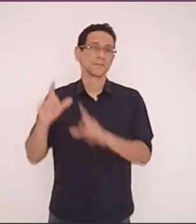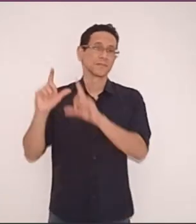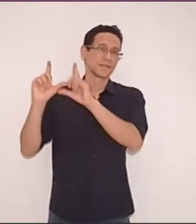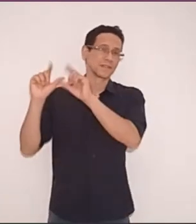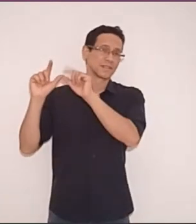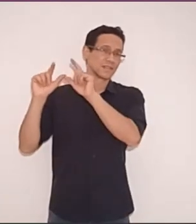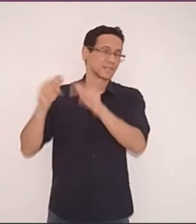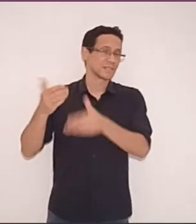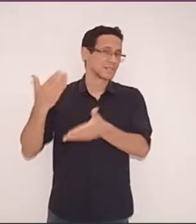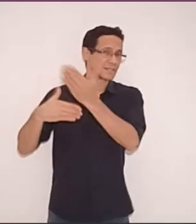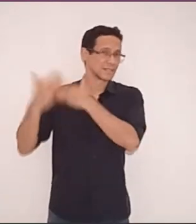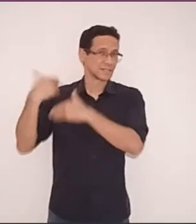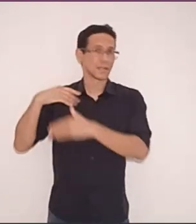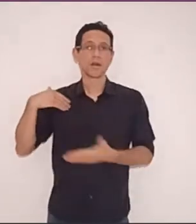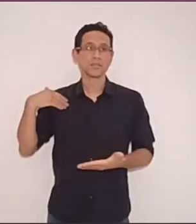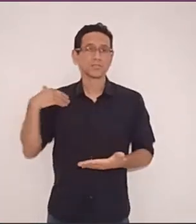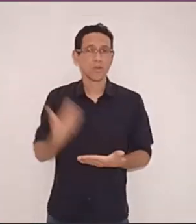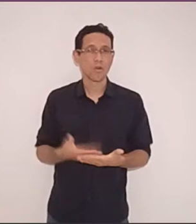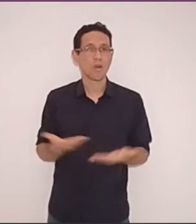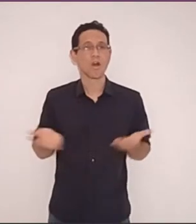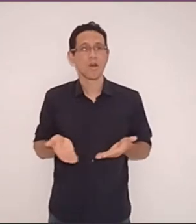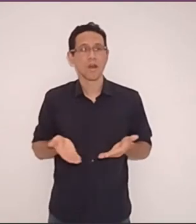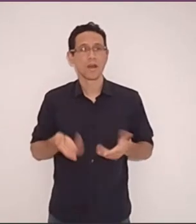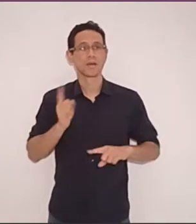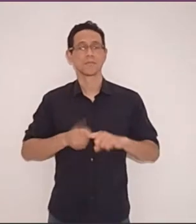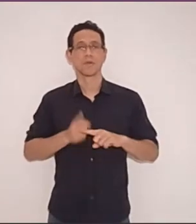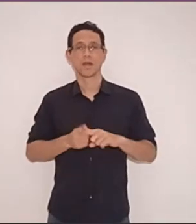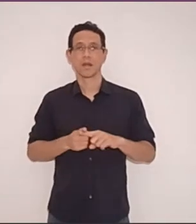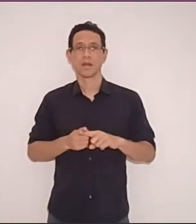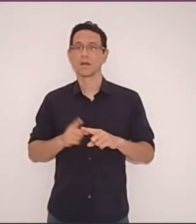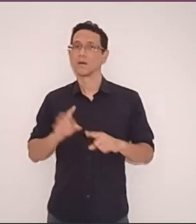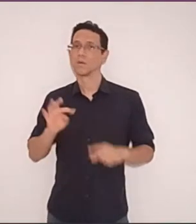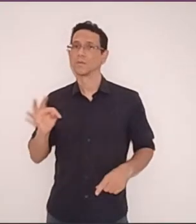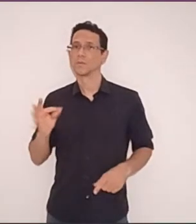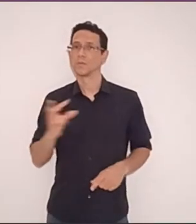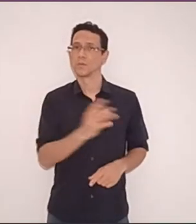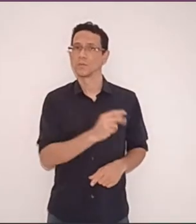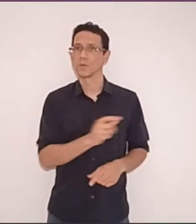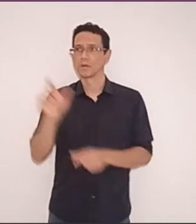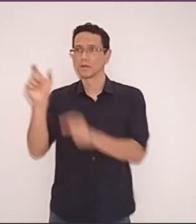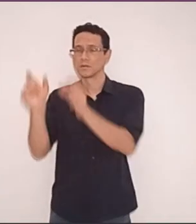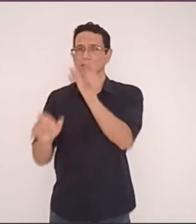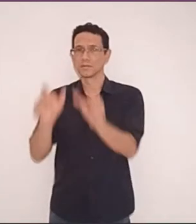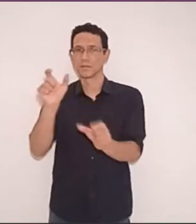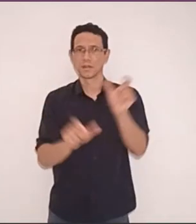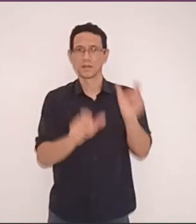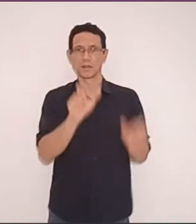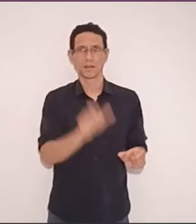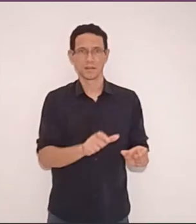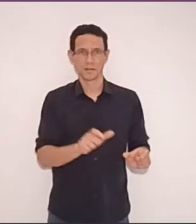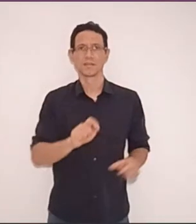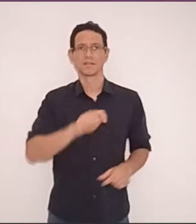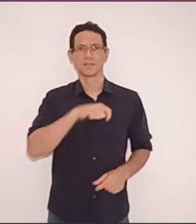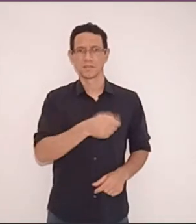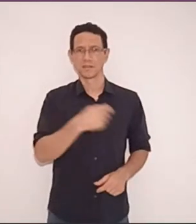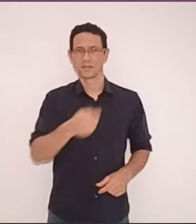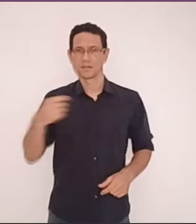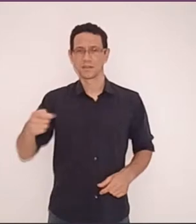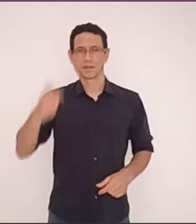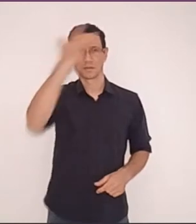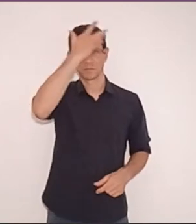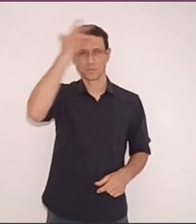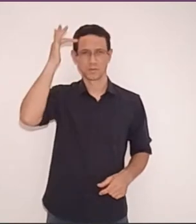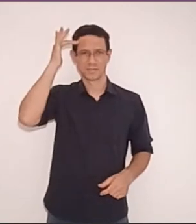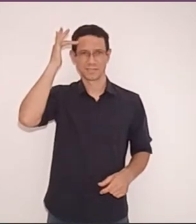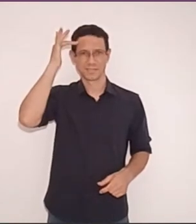quiser nós chegamos até porque notificação todos como sujeitos a única forma de manutenção da